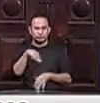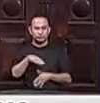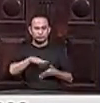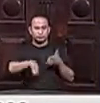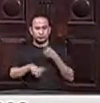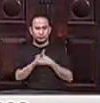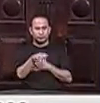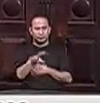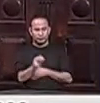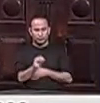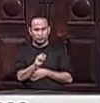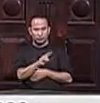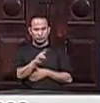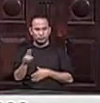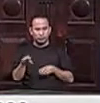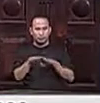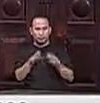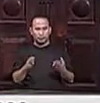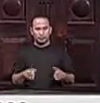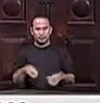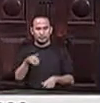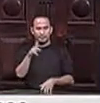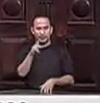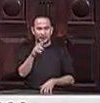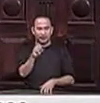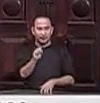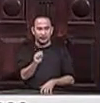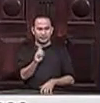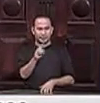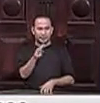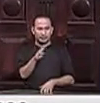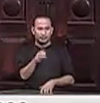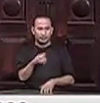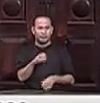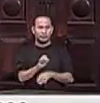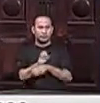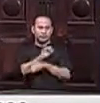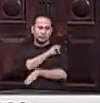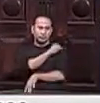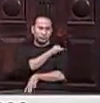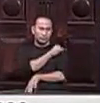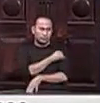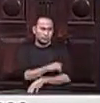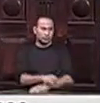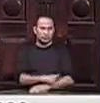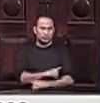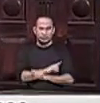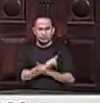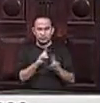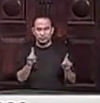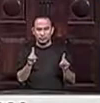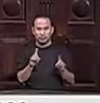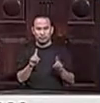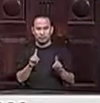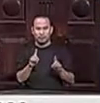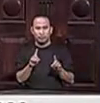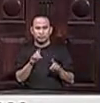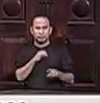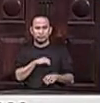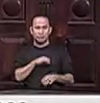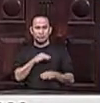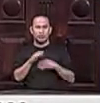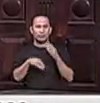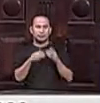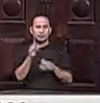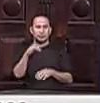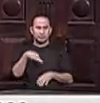derrubada do veto em nome da bancada do PSDB na Assembleia Legislativa do Estado do Rio de Janeiro. Não aos supersalários,